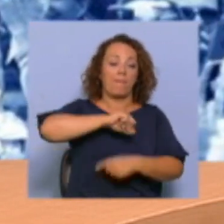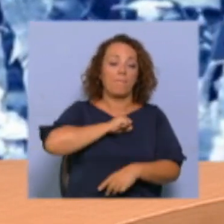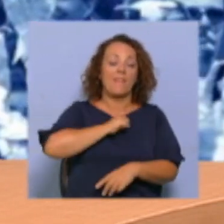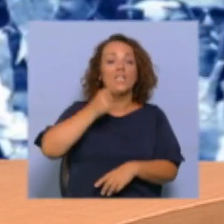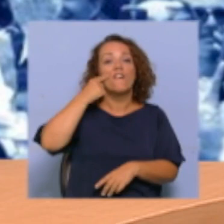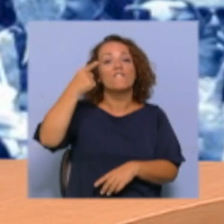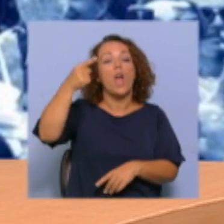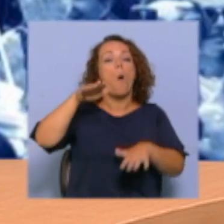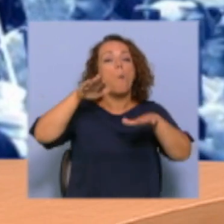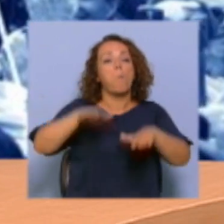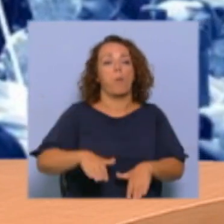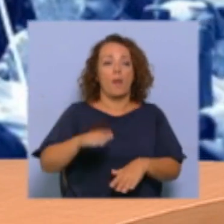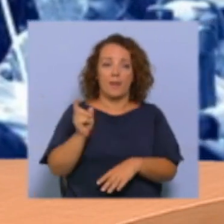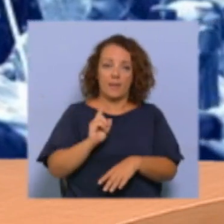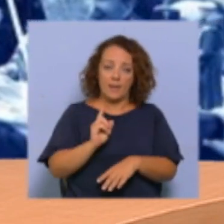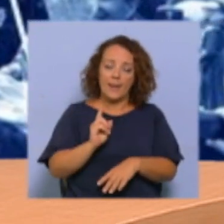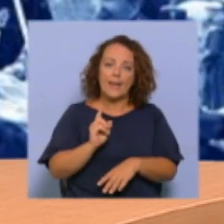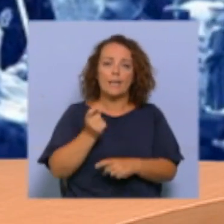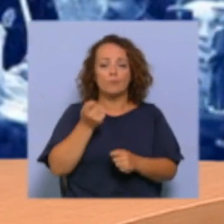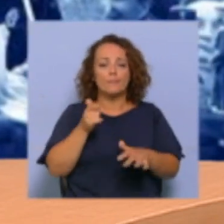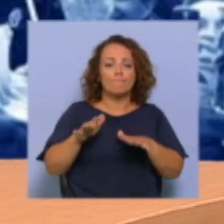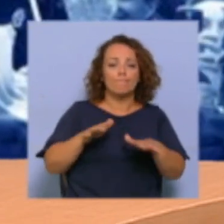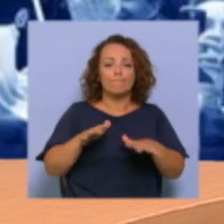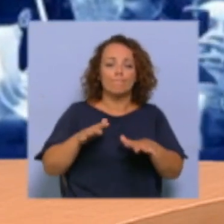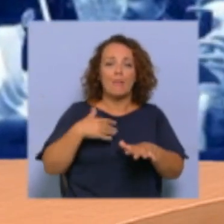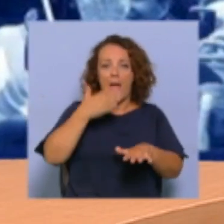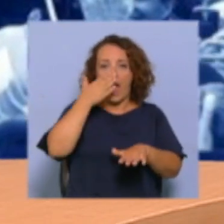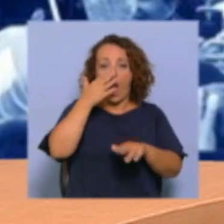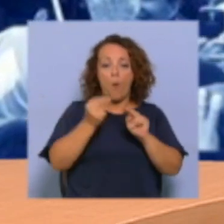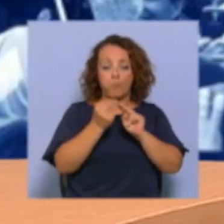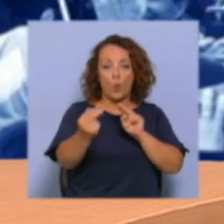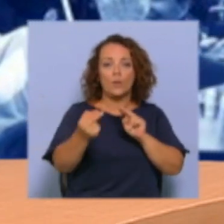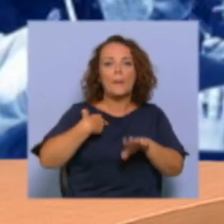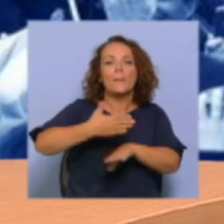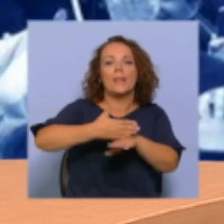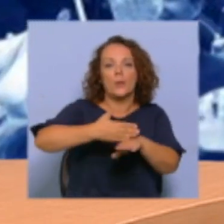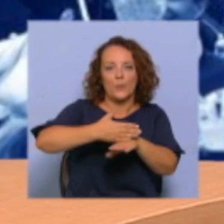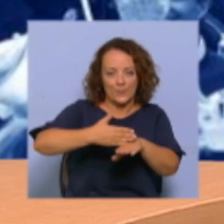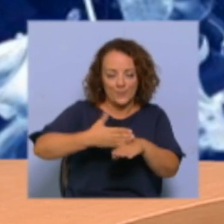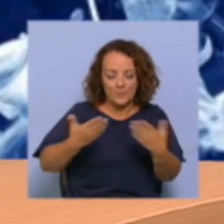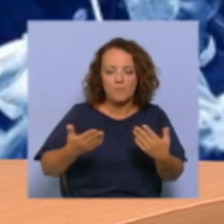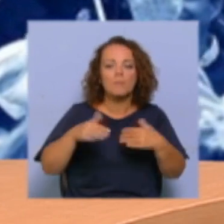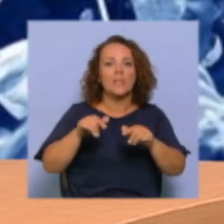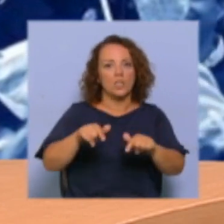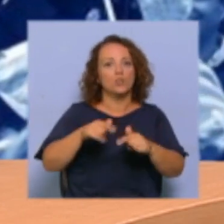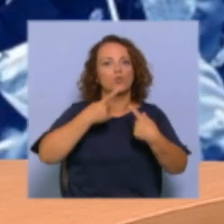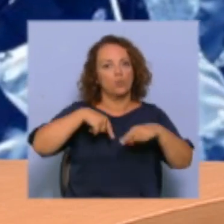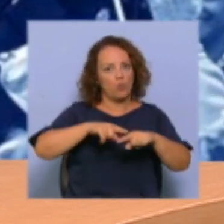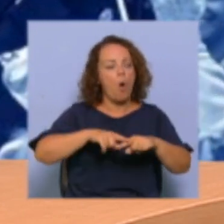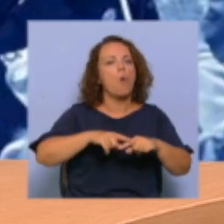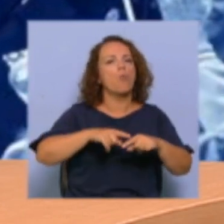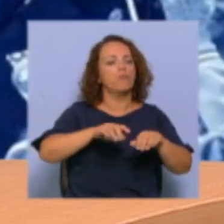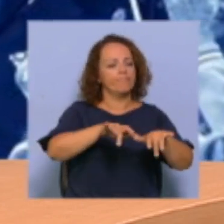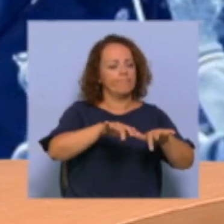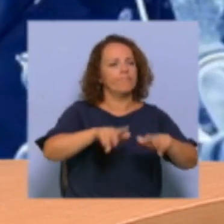não foram paradas, mas estão um bocadinho em suspenso, estou a meio da ponte, mas tem sido muito bom. Estas reuniões que fizemos virtuais com os secretariados foram